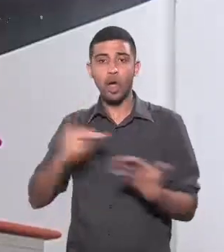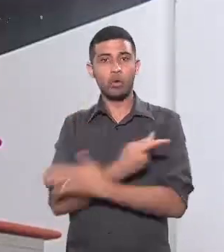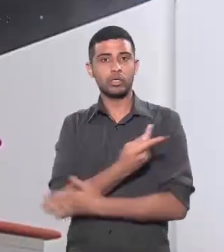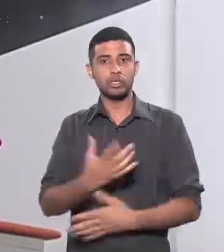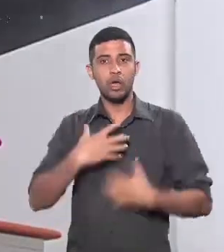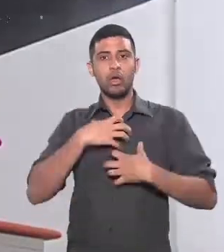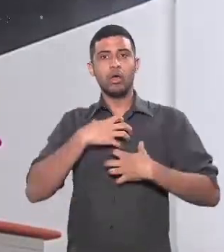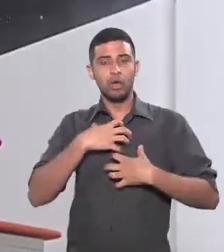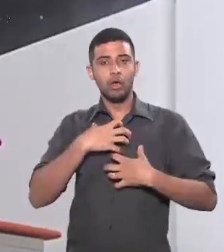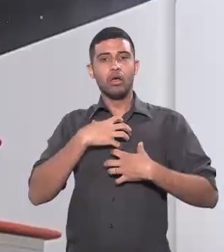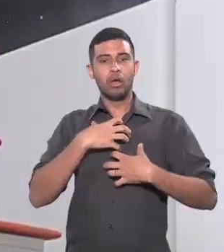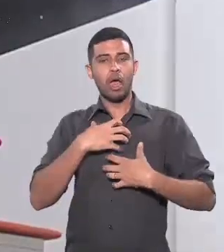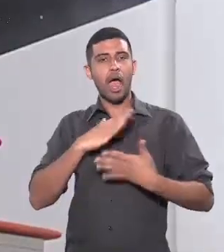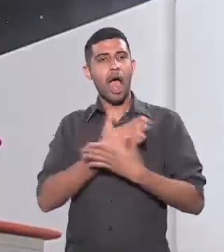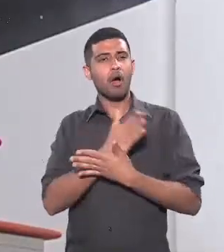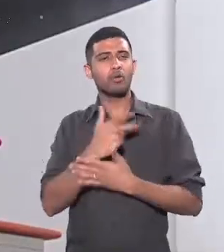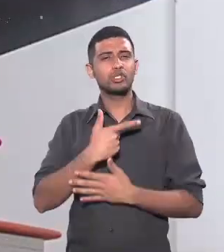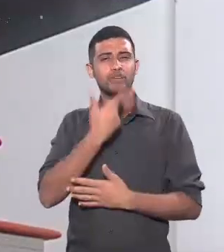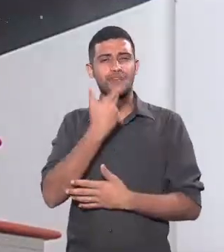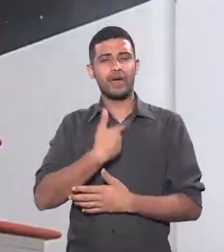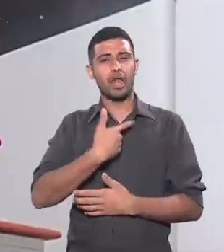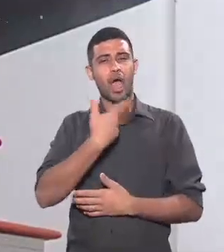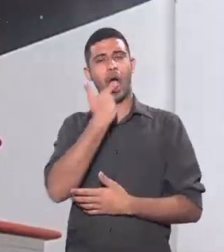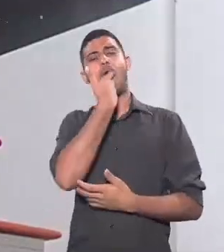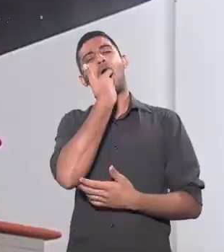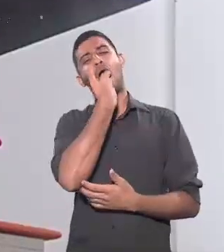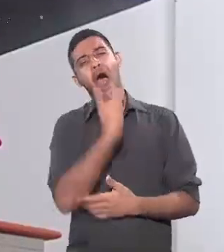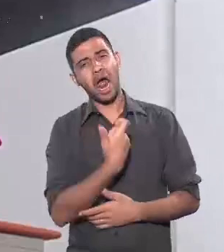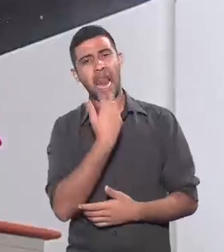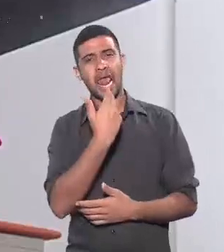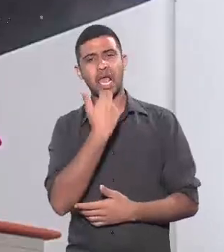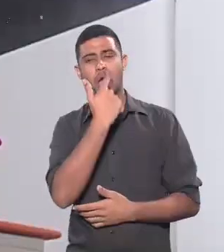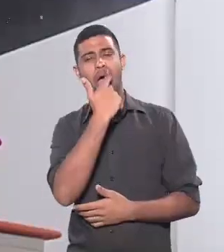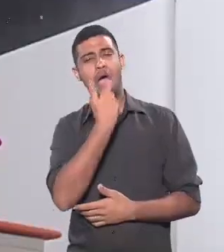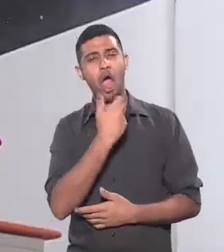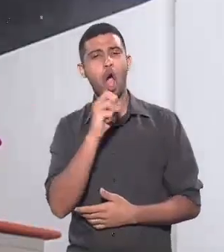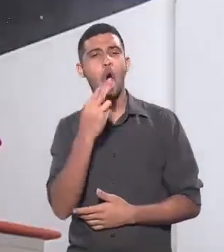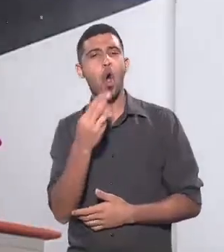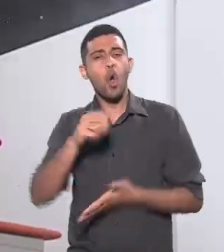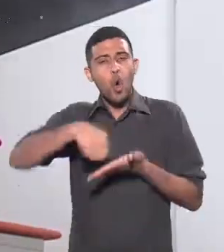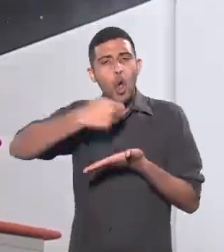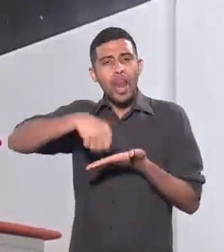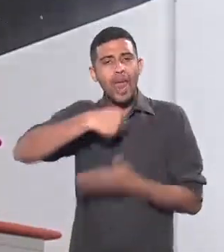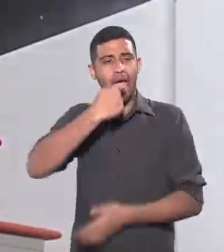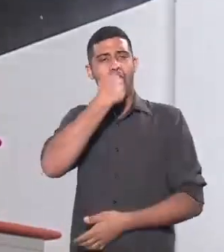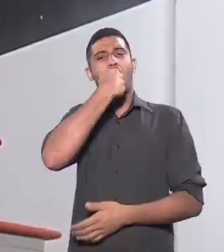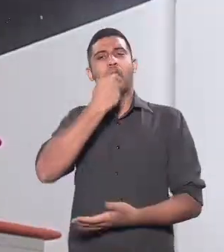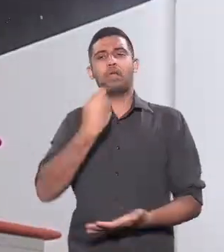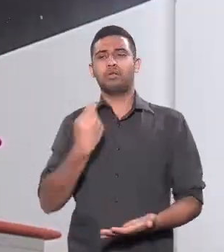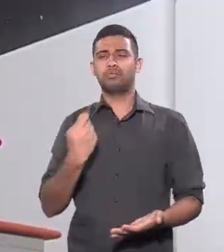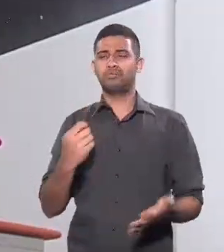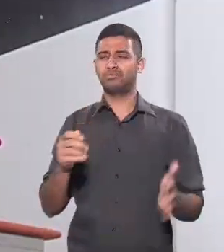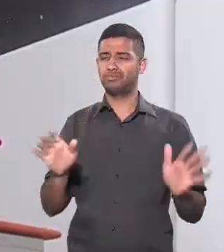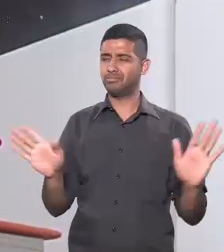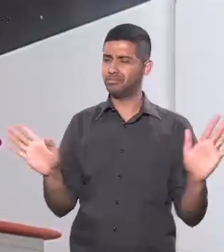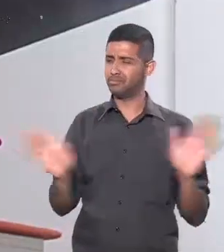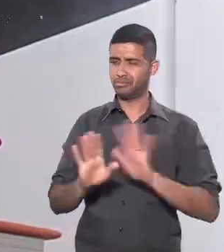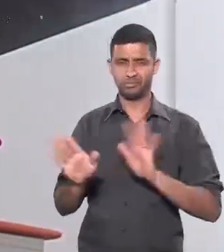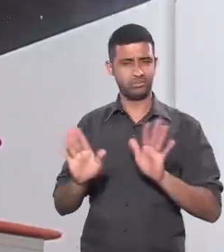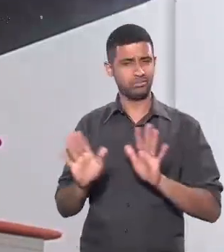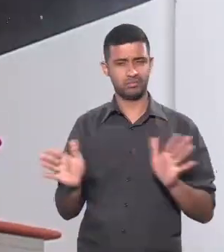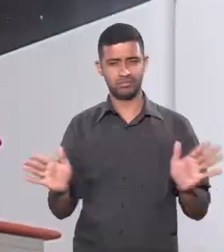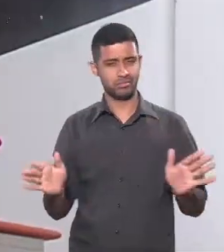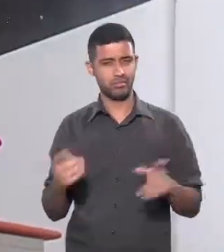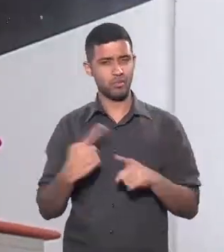fazem nessa hora. Então vem algum bota o dedo na boca, puxa a língua, quer botar a colher dentro da boca. Então tem como orientação a gente não fazer nada disso. Exato. Porque no